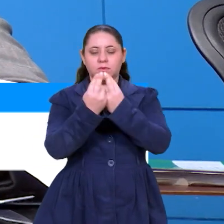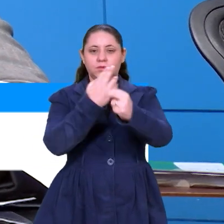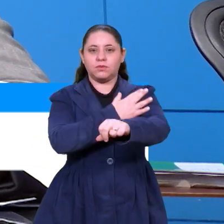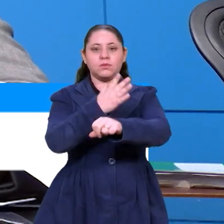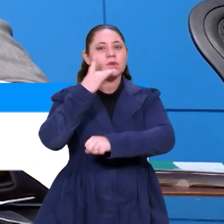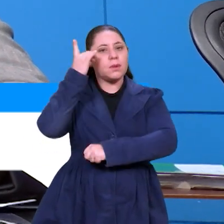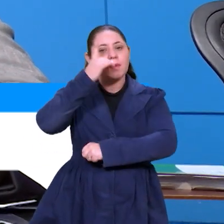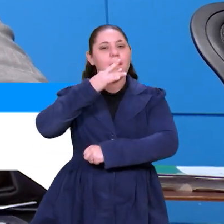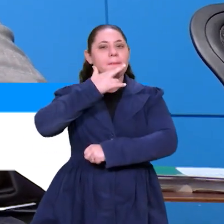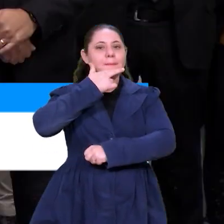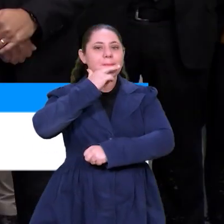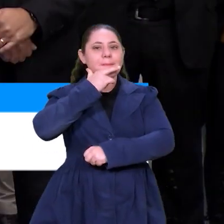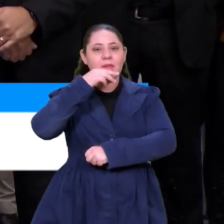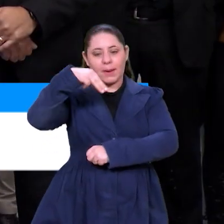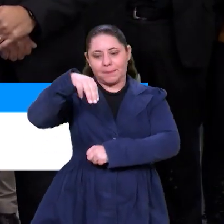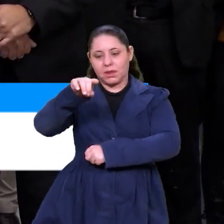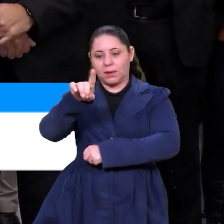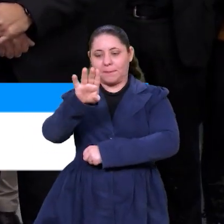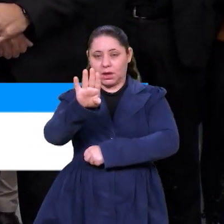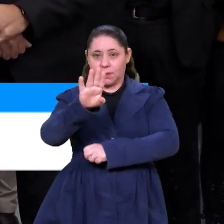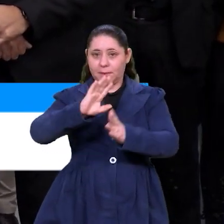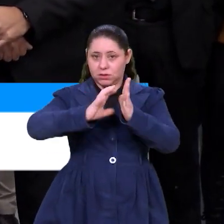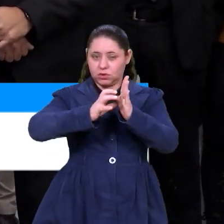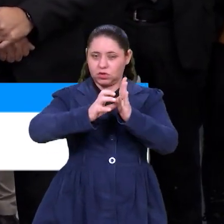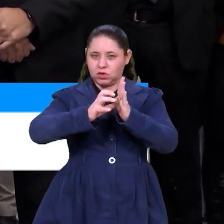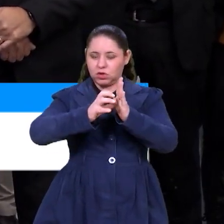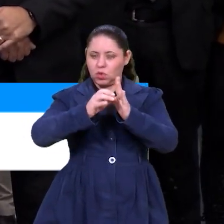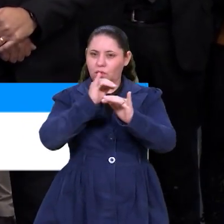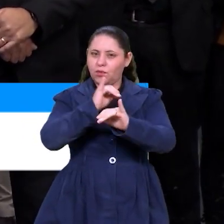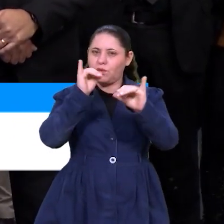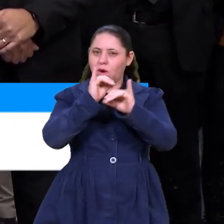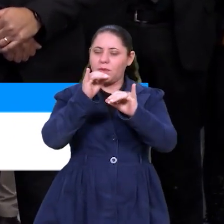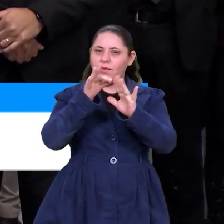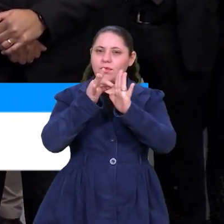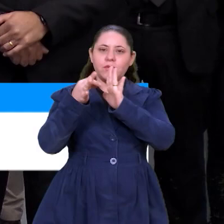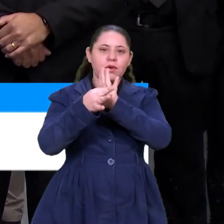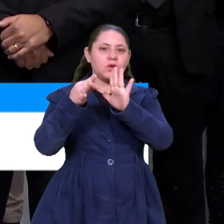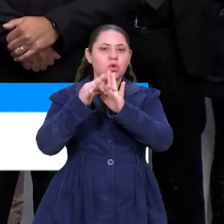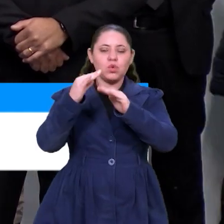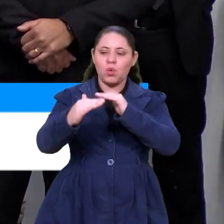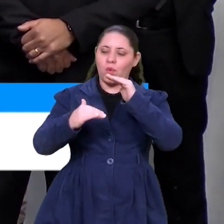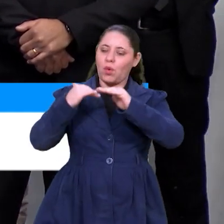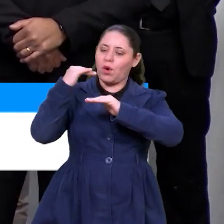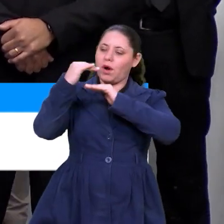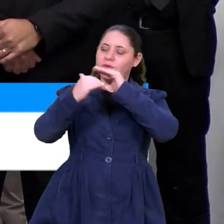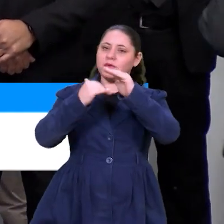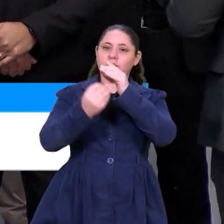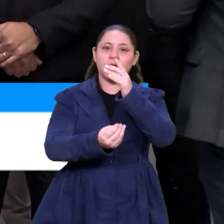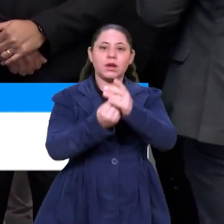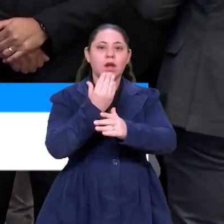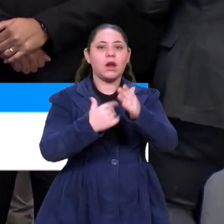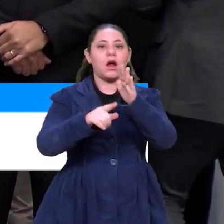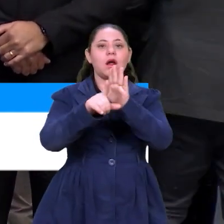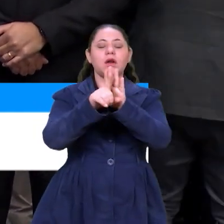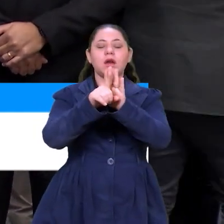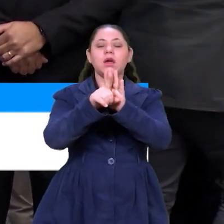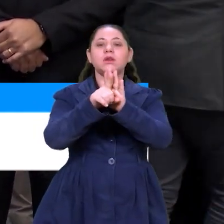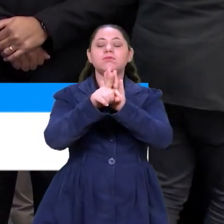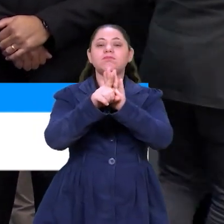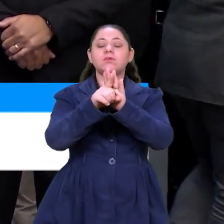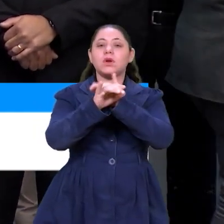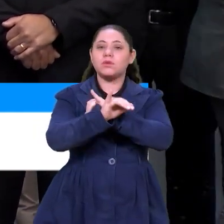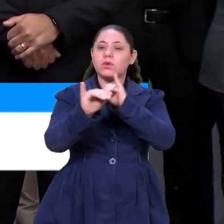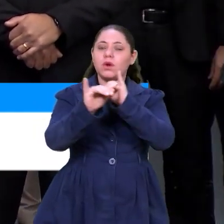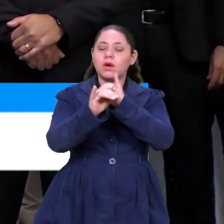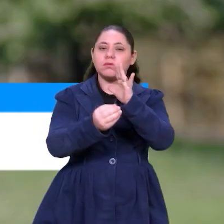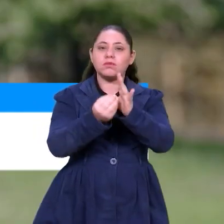Renato Câmara, do MDB, levantou dados e argumentou sobre os avanços a partir da criação da lei que instituiu a campanha Junho